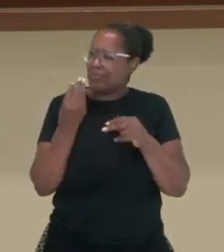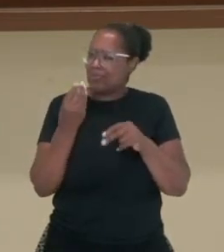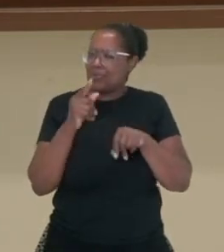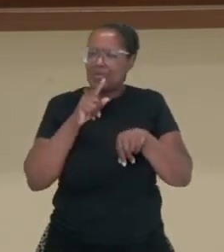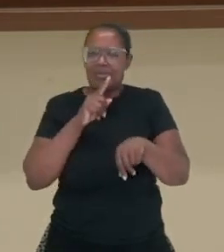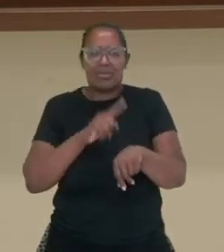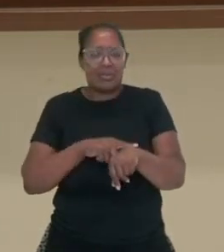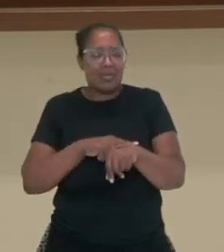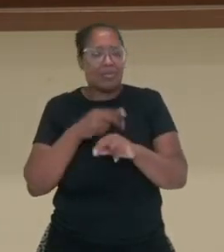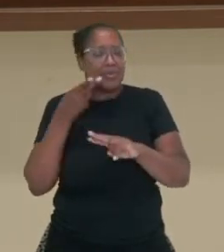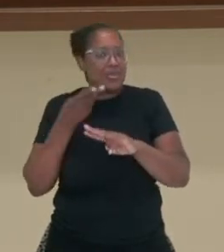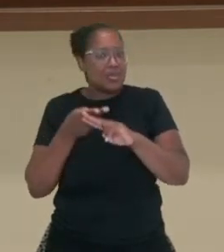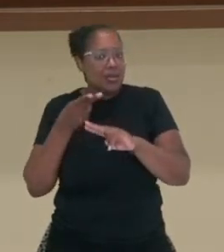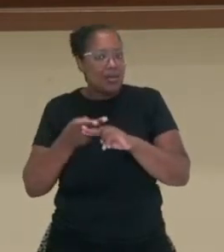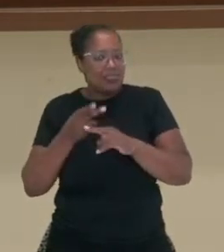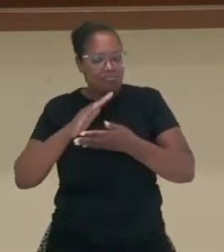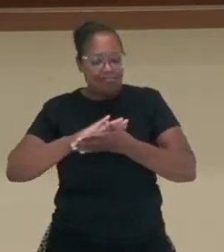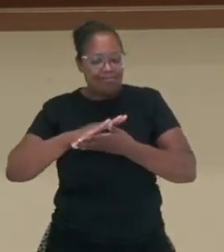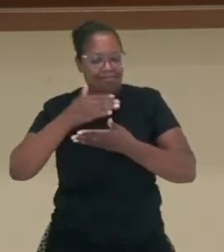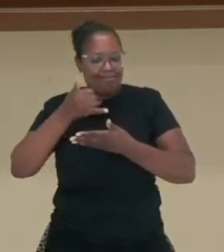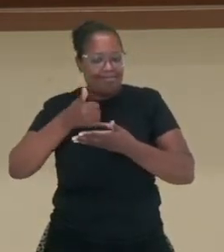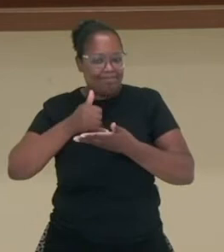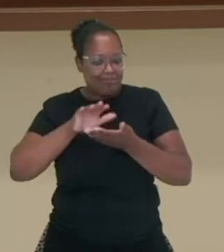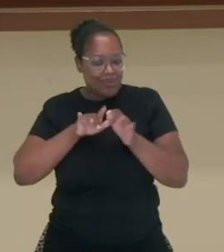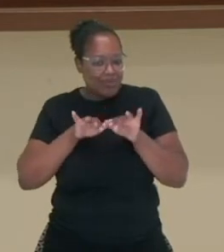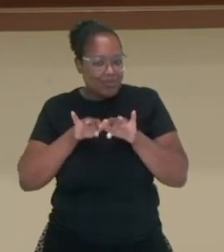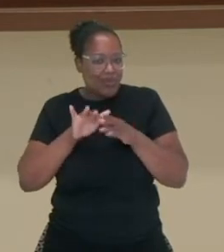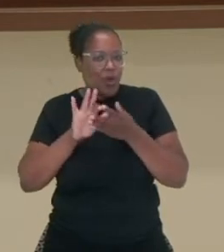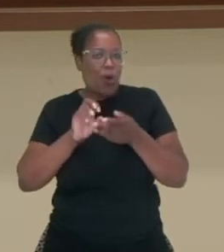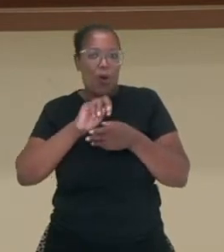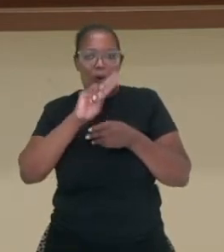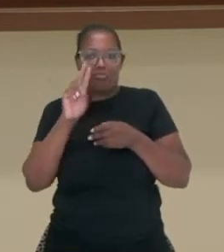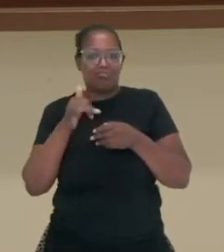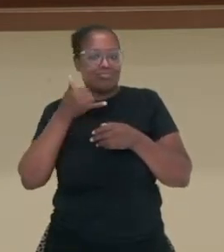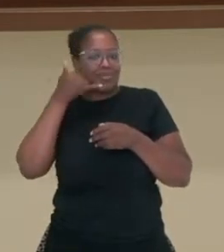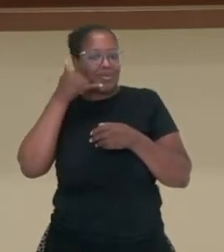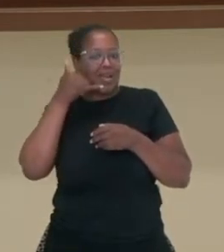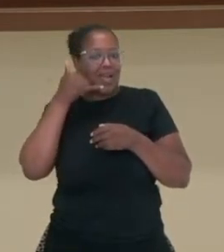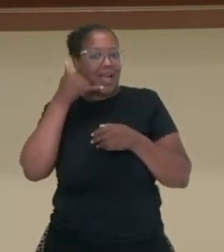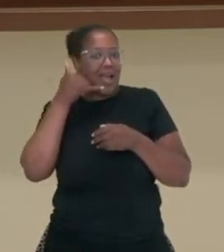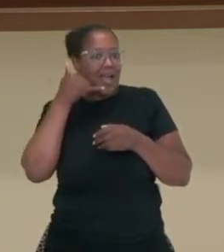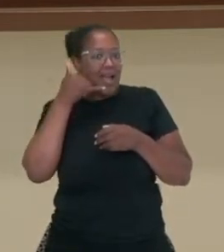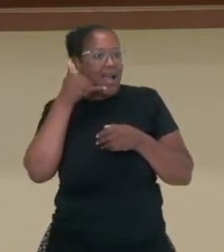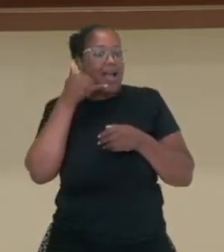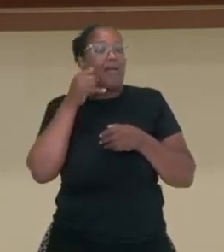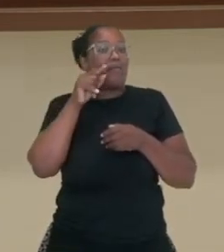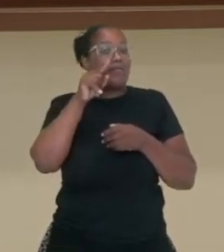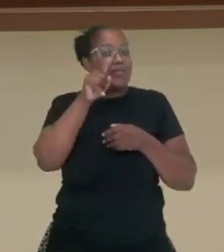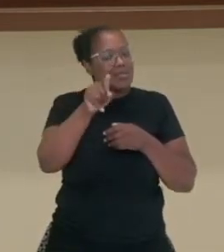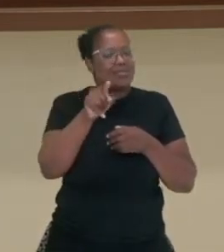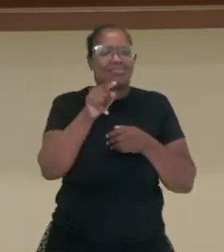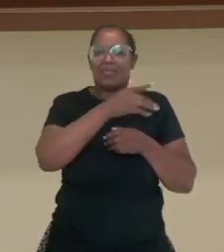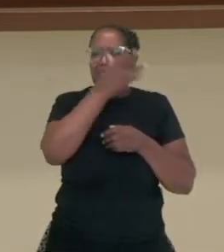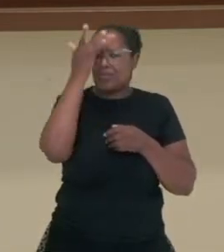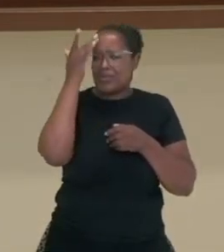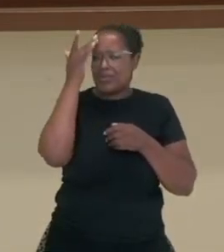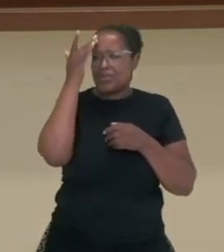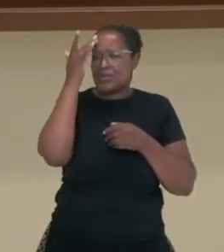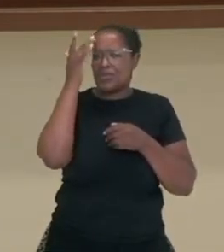ao smartphone do que à atividade física, você já está se tornando um